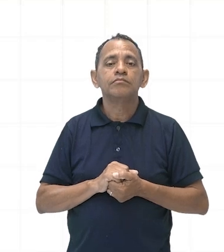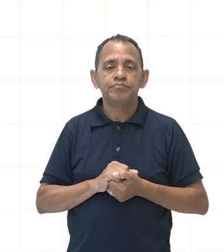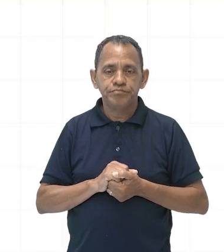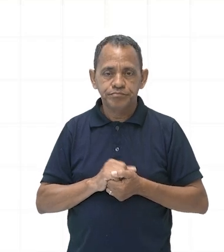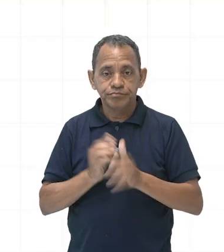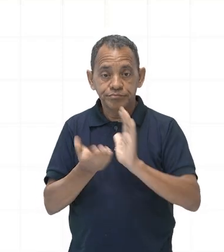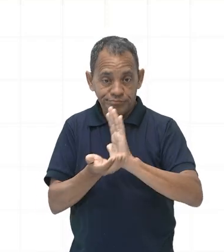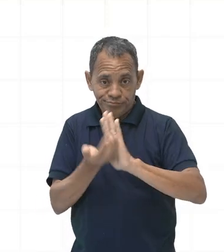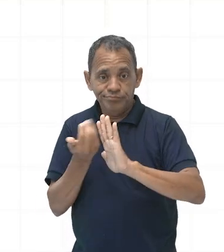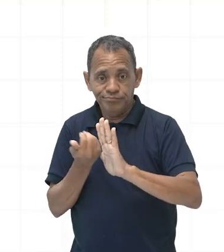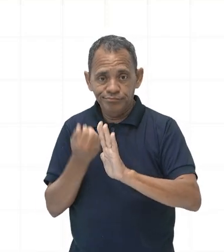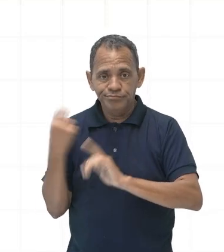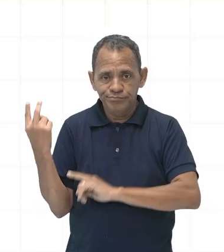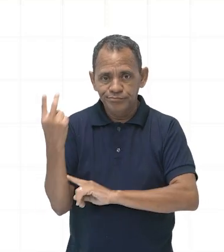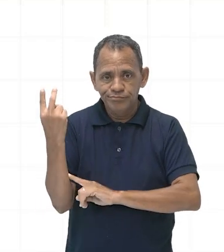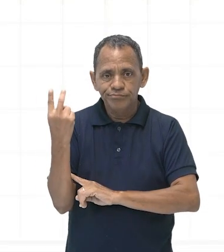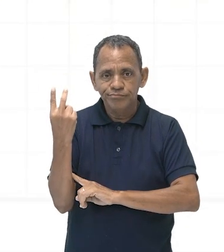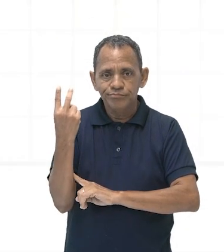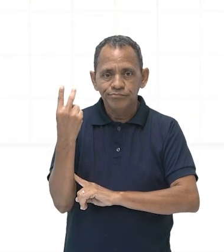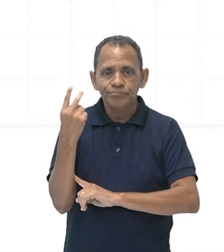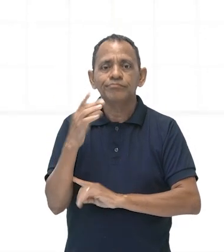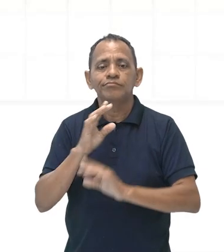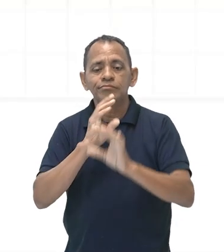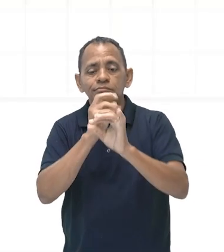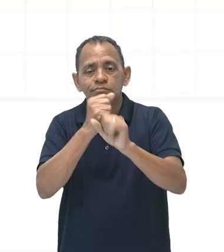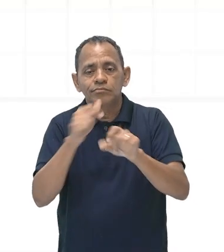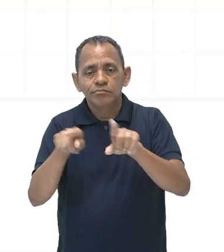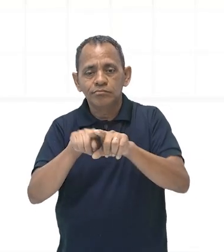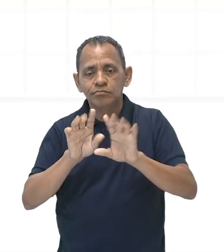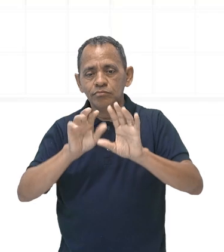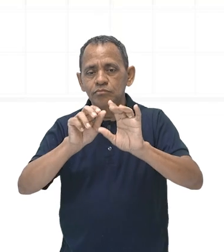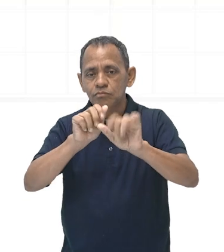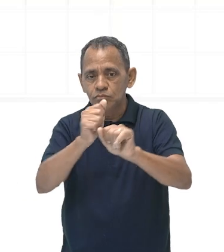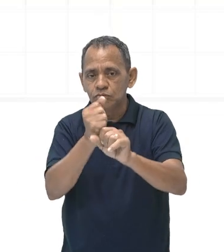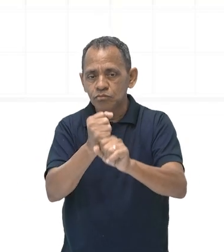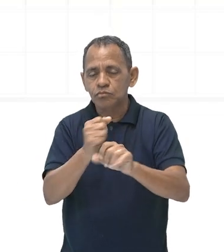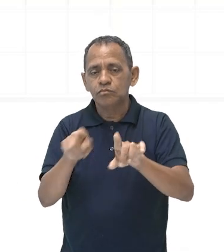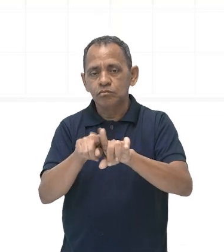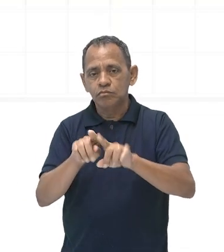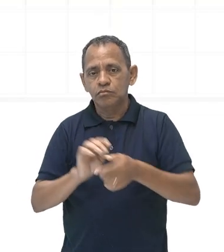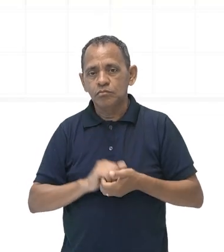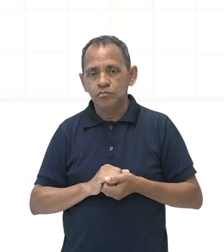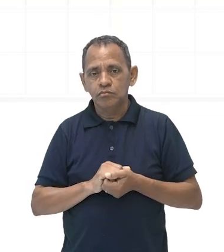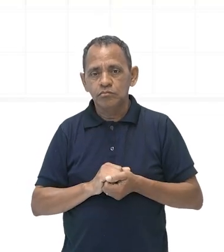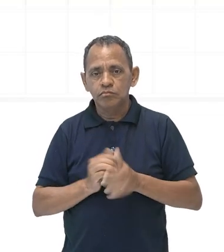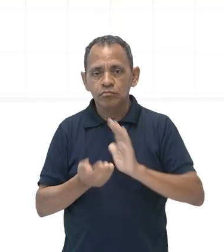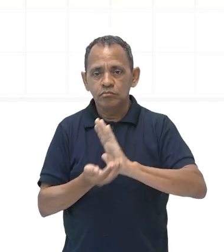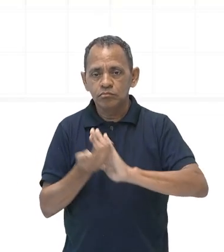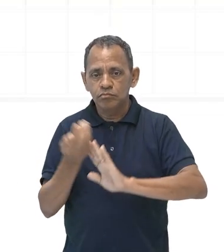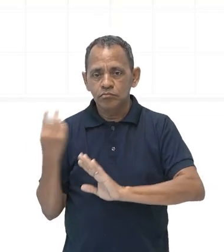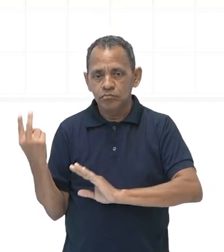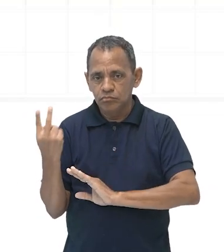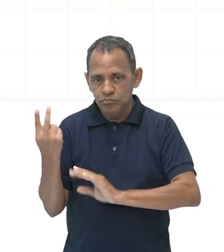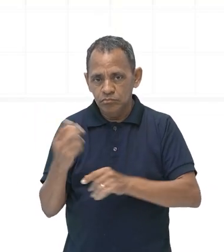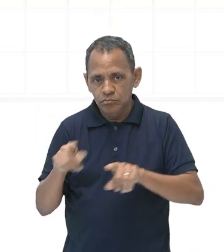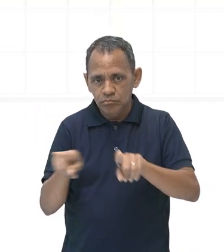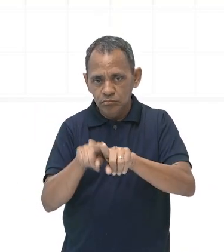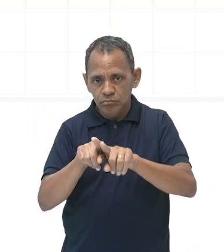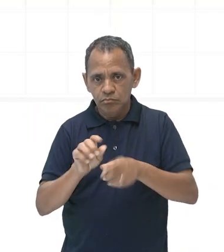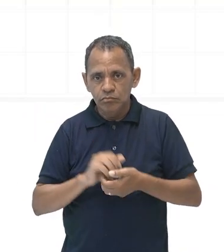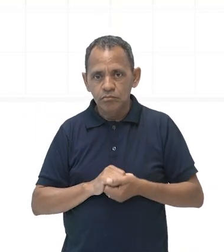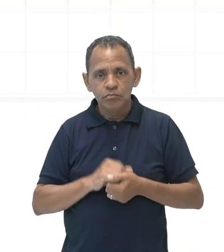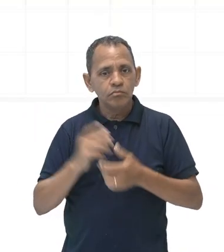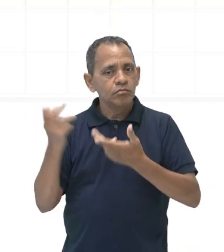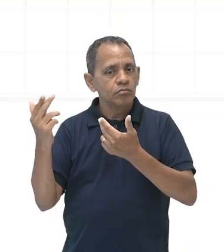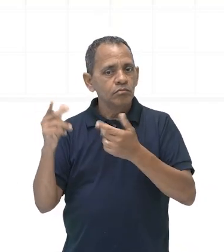e fazer a conta, né? Agora que eu já preenchi a tabela, a gente só vai retirar esses valores da mesma forma que eles estão